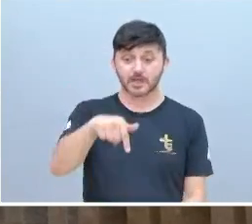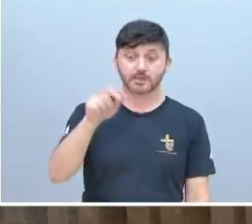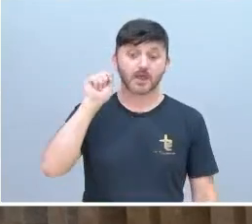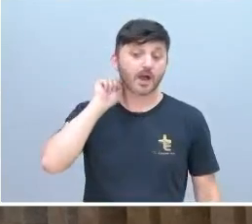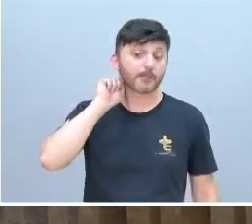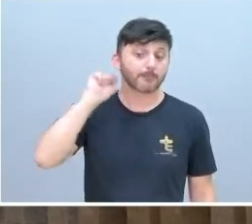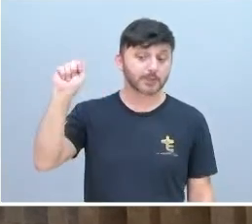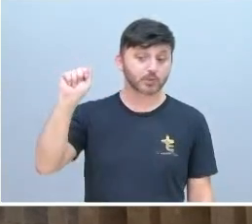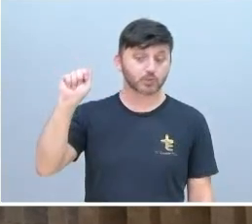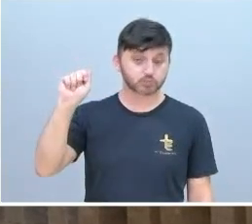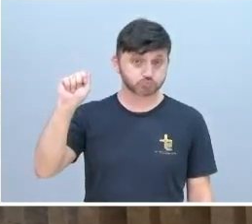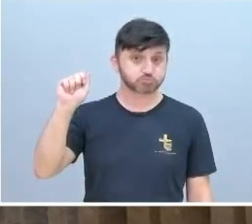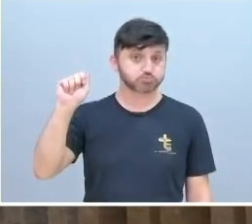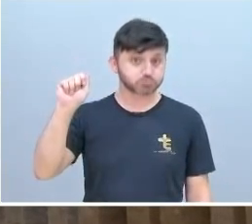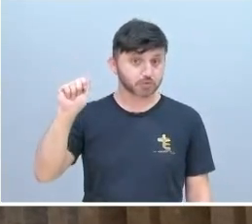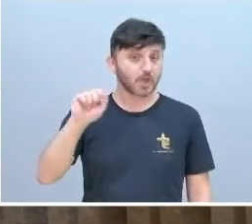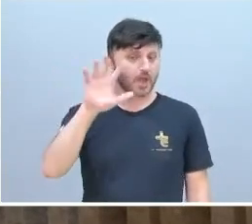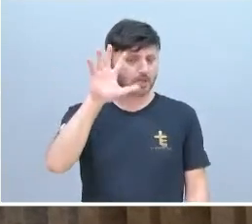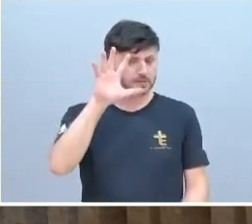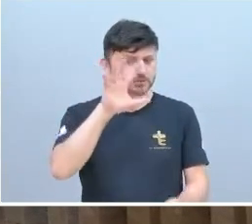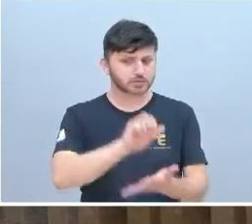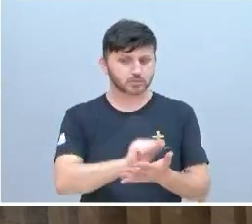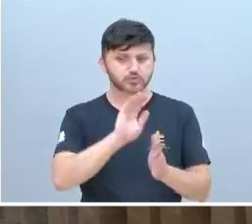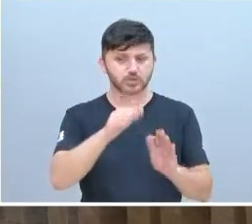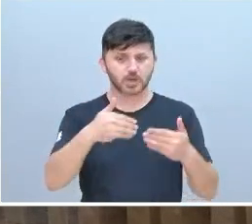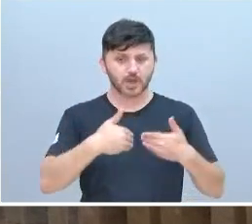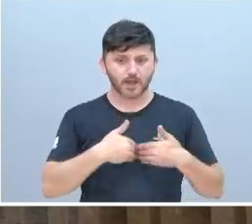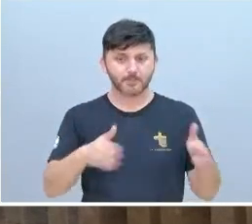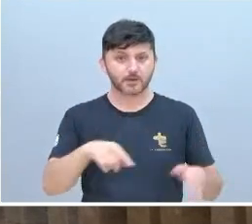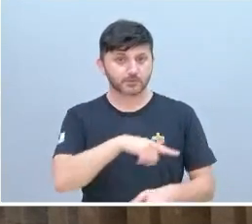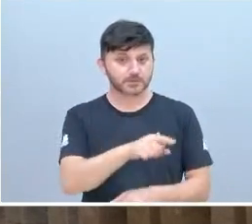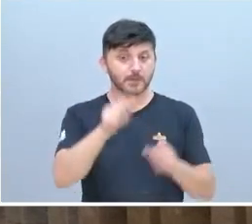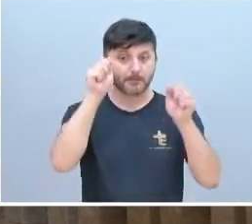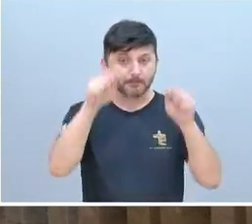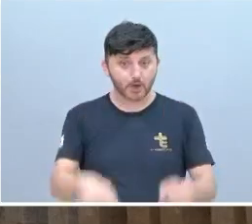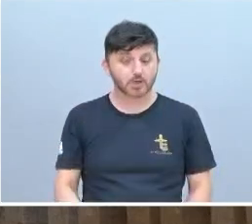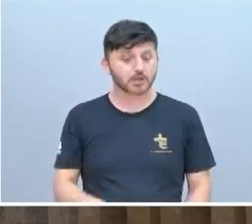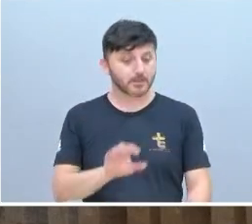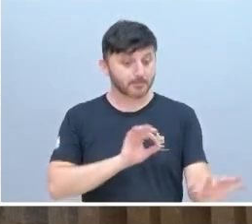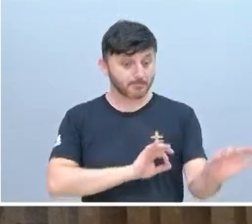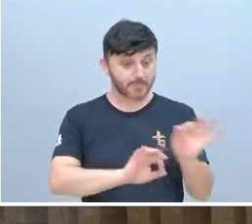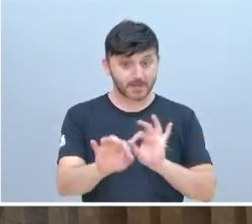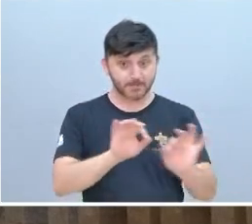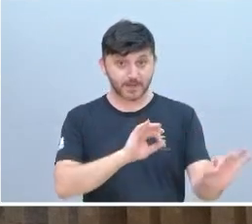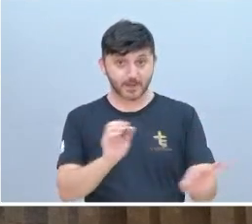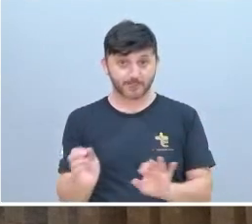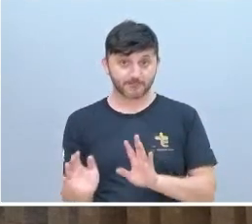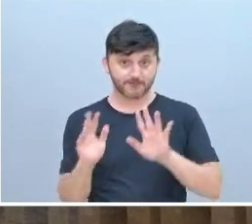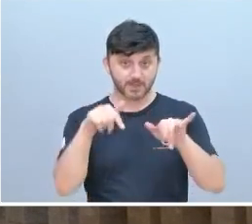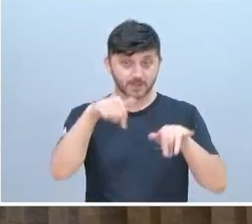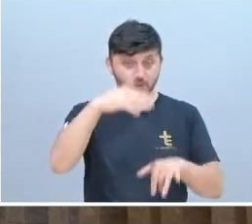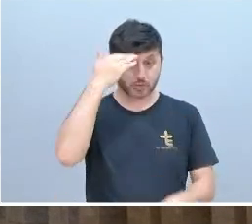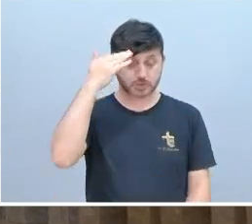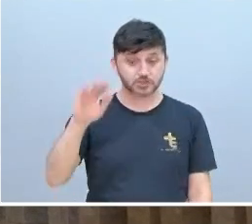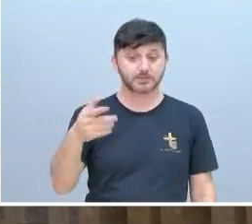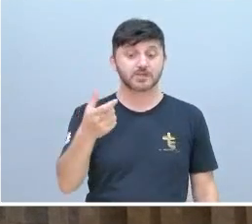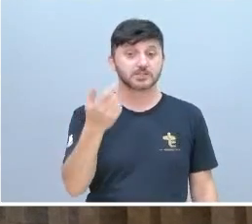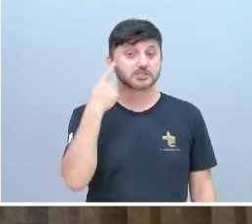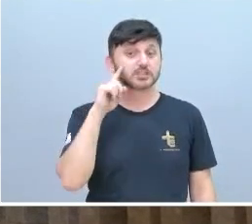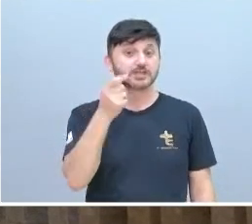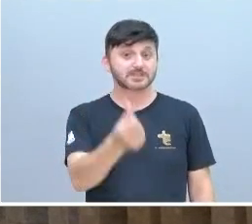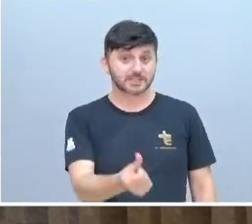abril. As inscrições já estão abertas e você pode se programar, 6 e 7 de